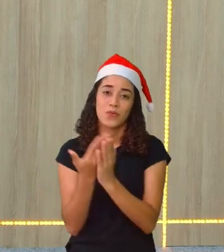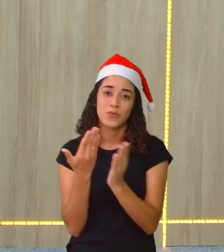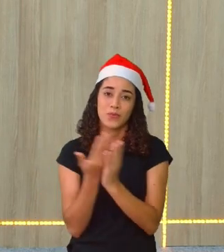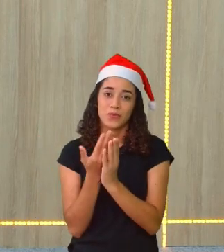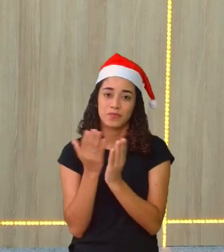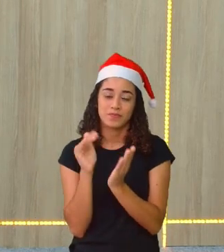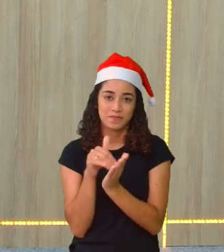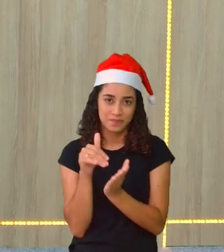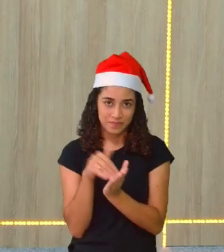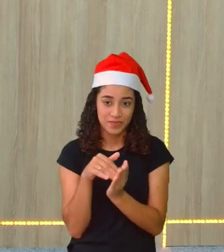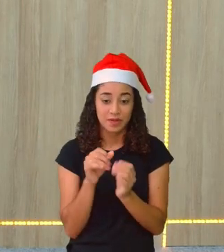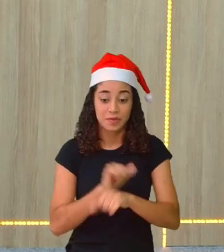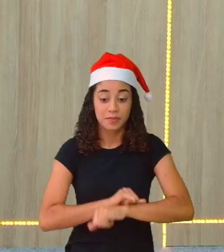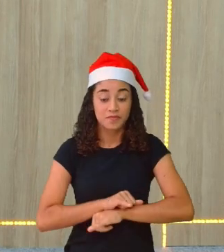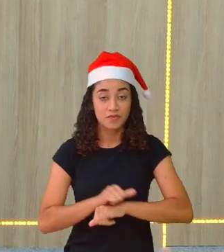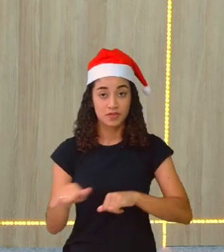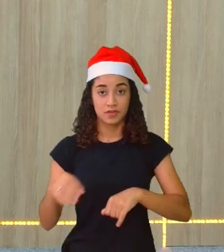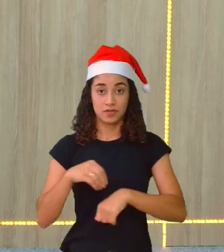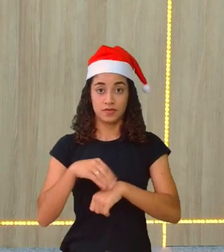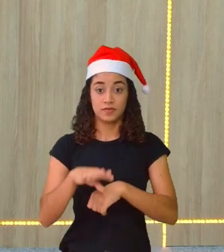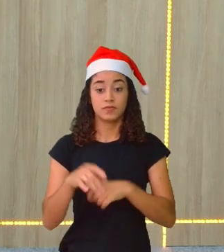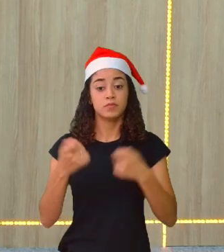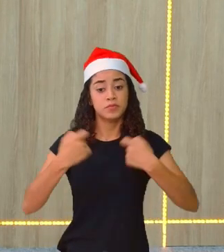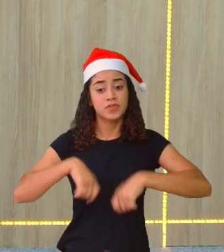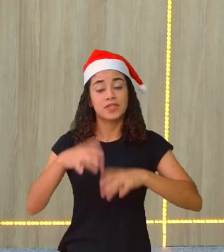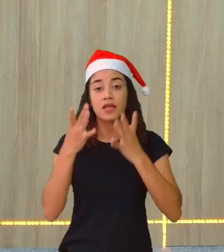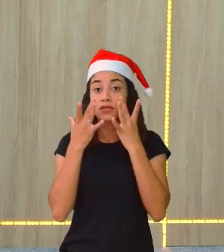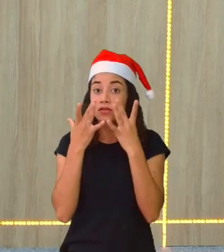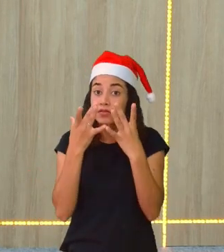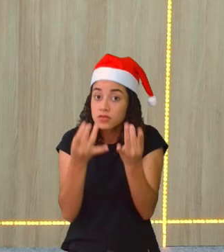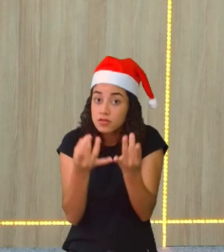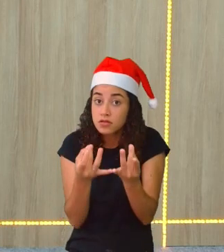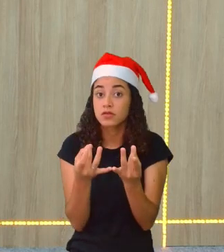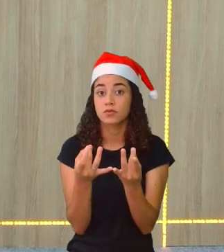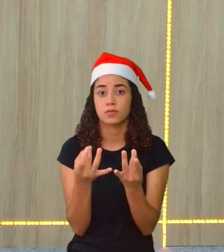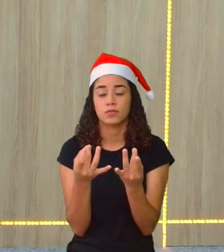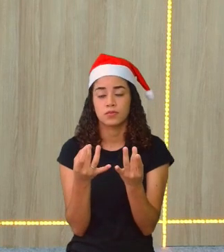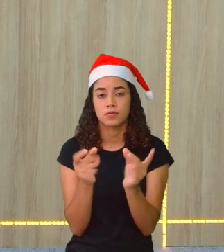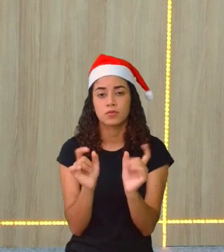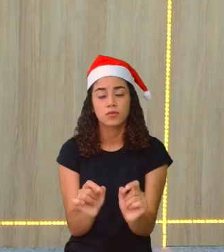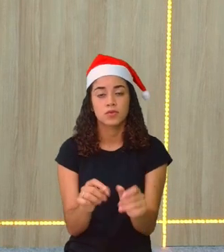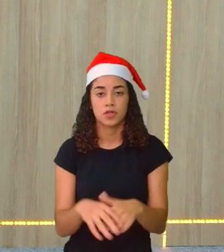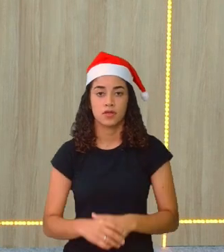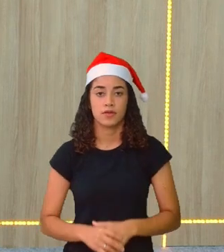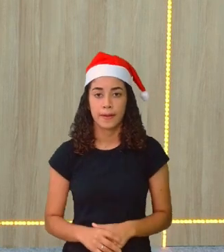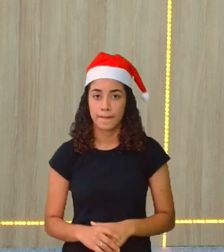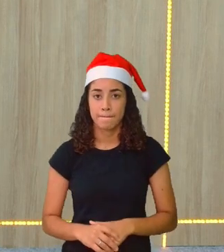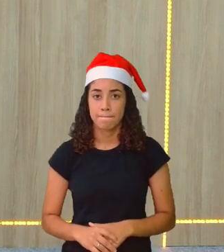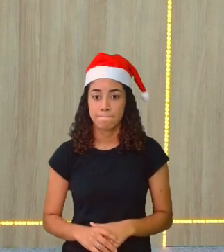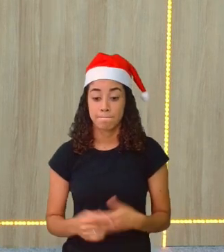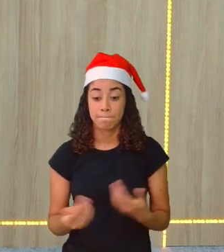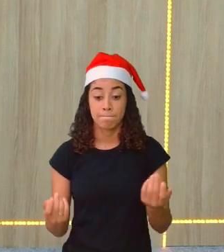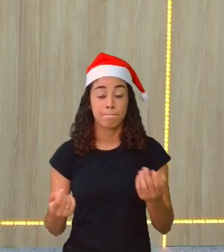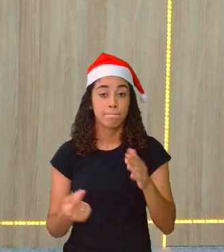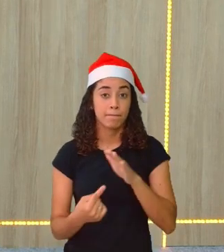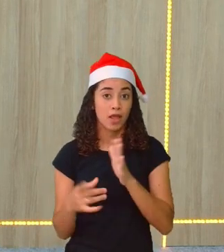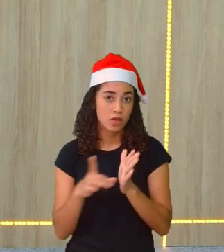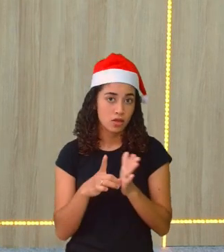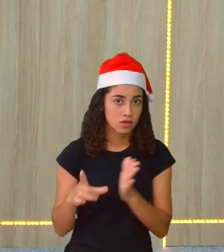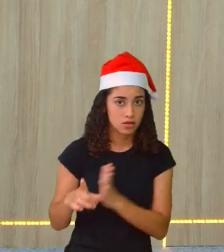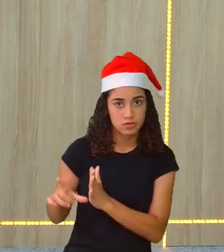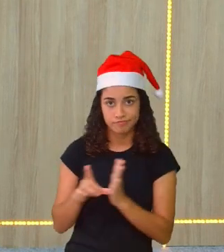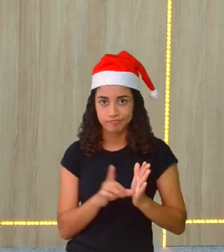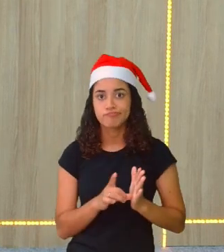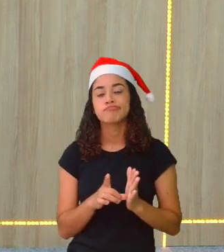uma mensagem, né, que a gente tentar ficar ligado aí nessa questão, né, de que o mercado tenta muitas